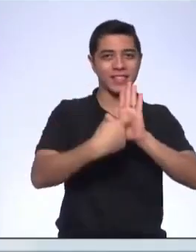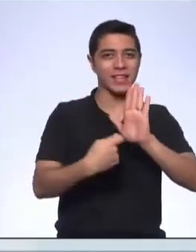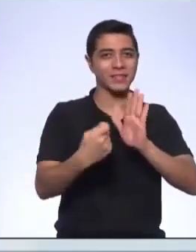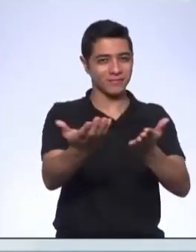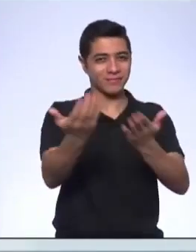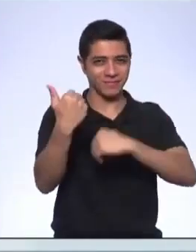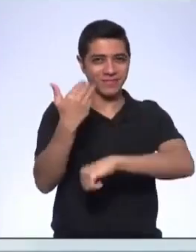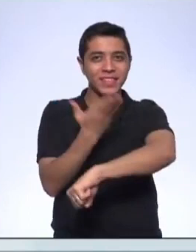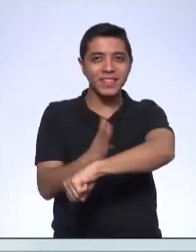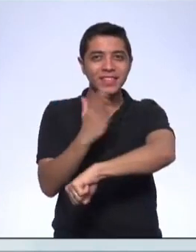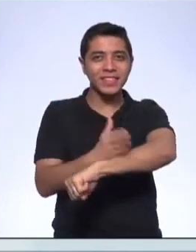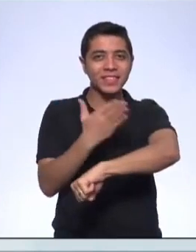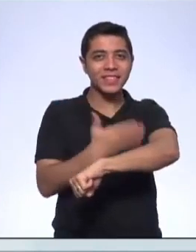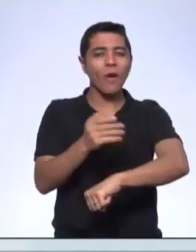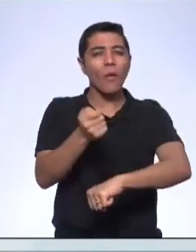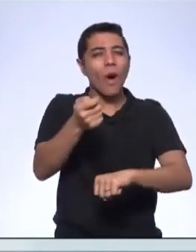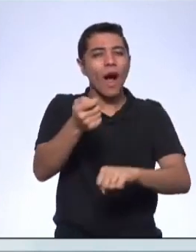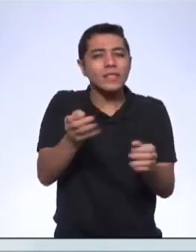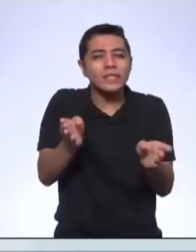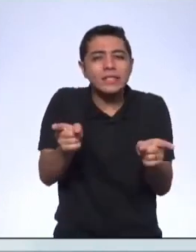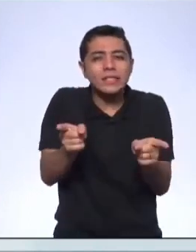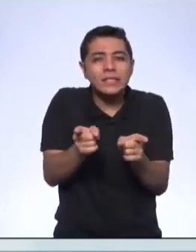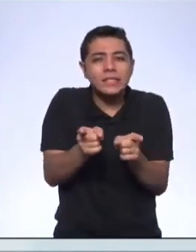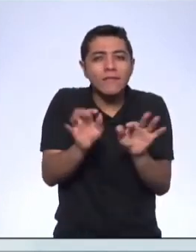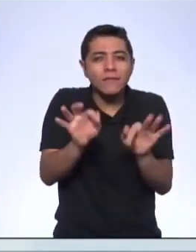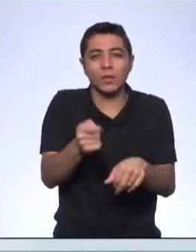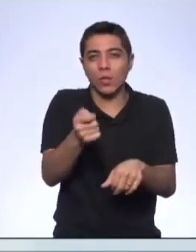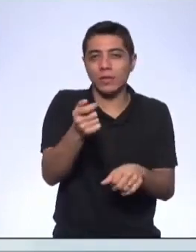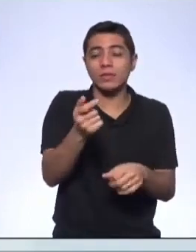mas ainda cumprindo esse objetivo. Ó.